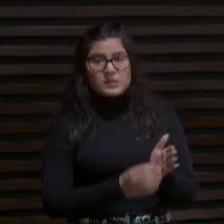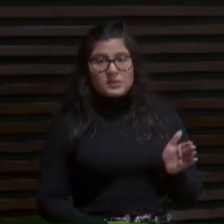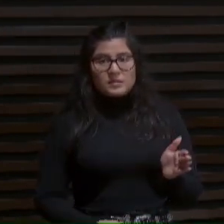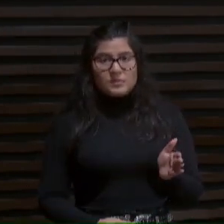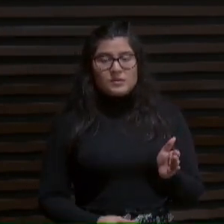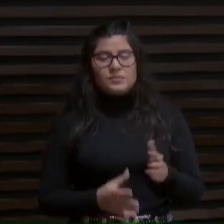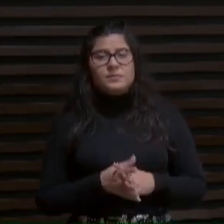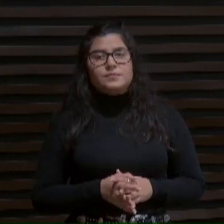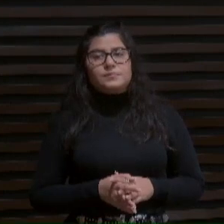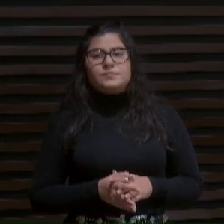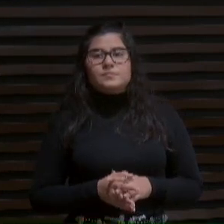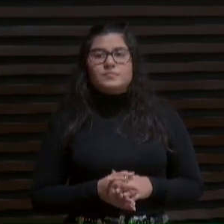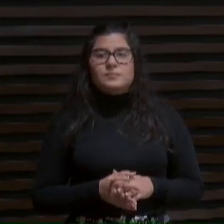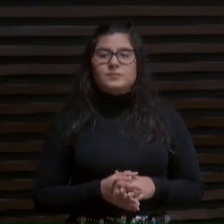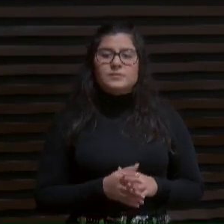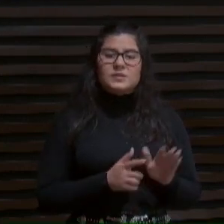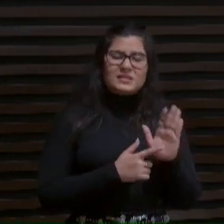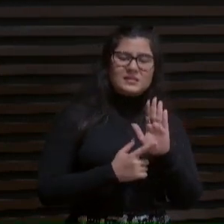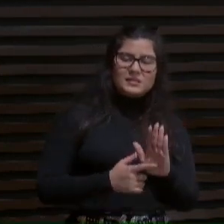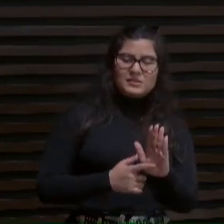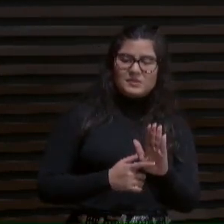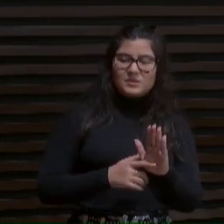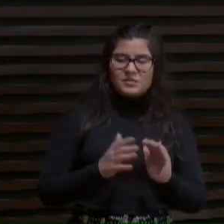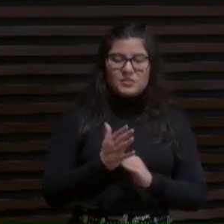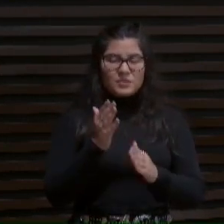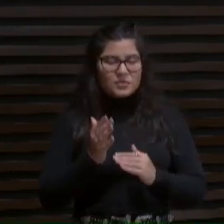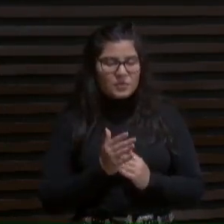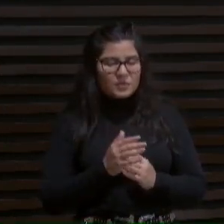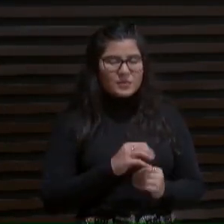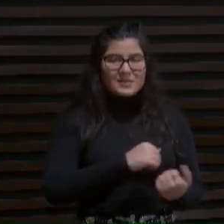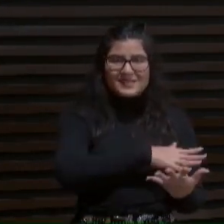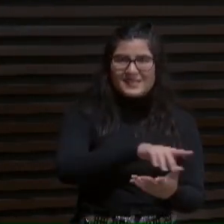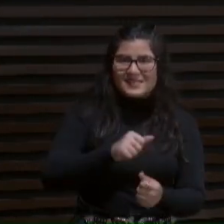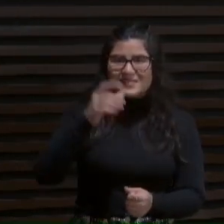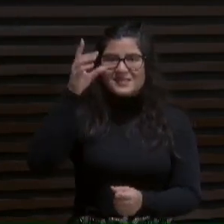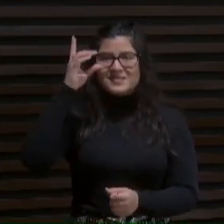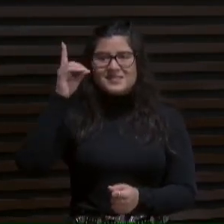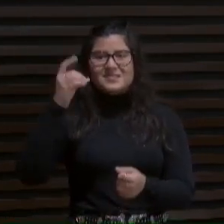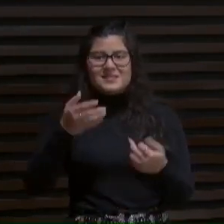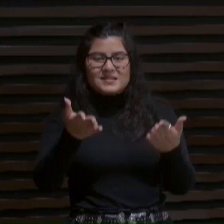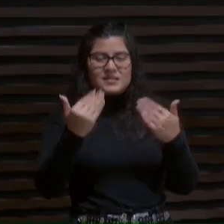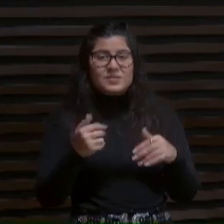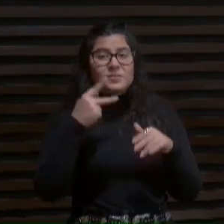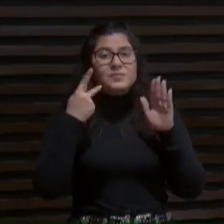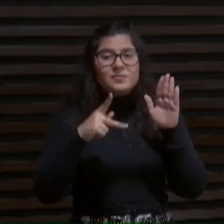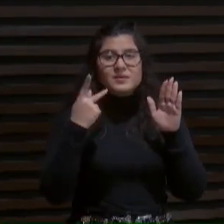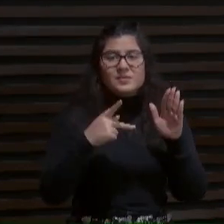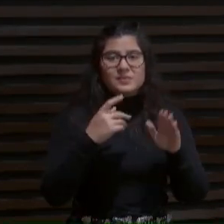eles estão diante de toda aquela terra que o Senhor havia dado a eles, como prometeu a Abraão que